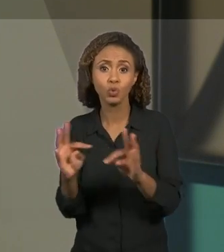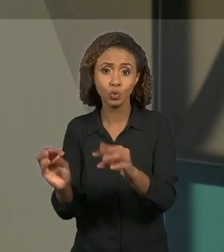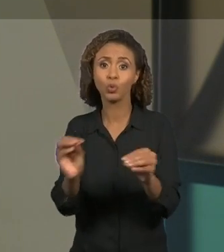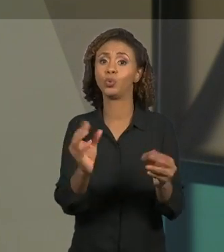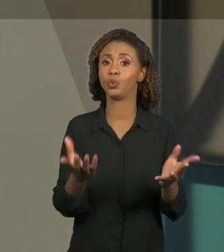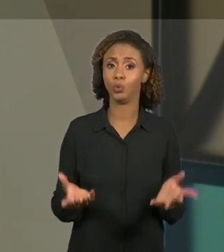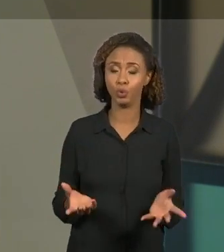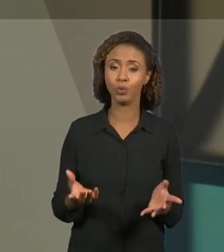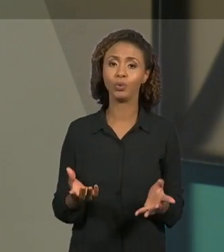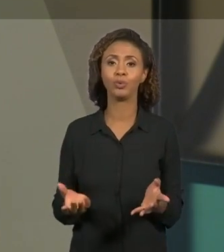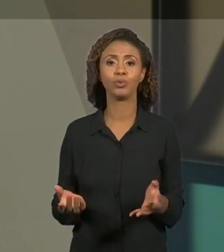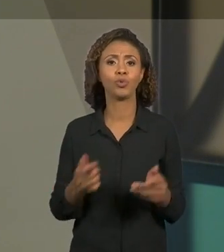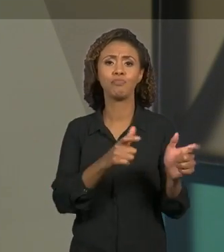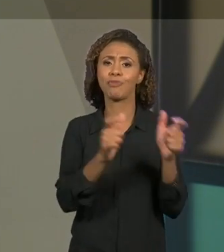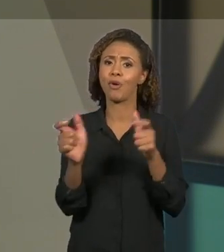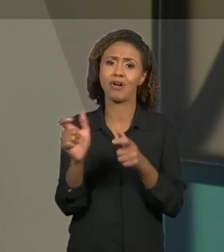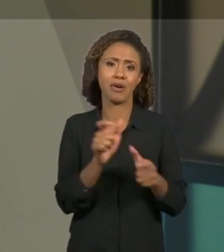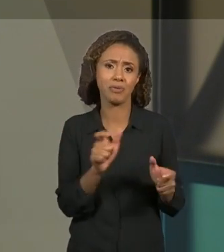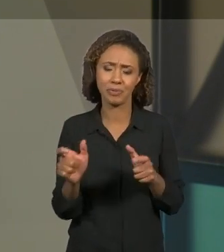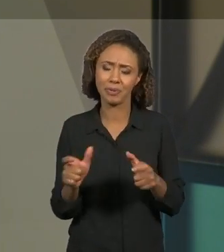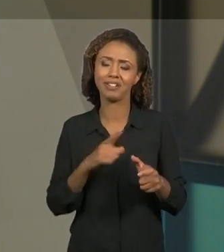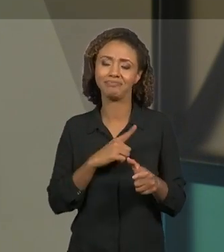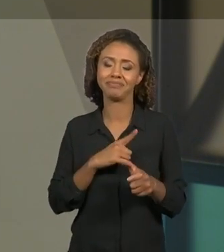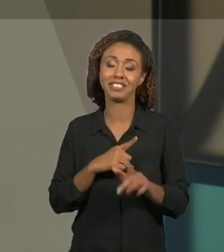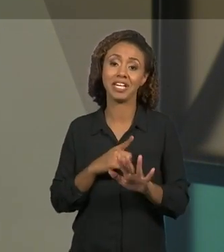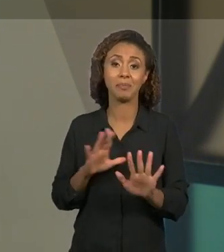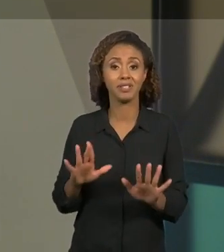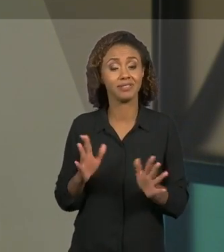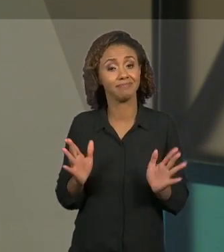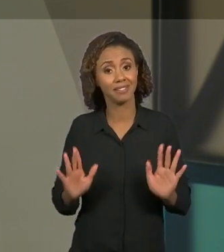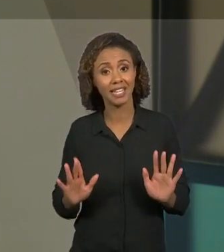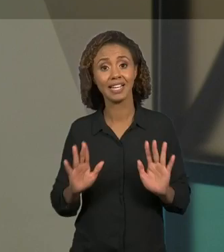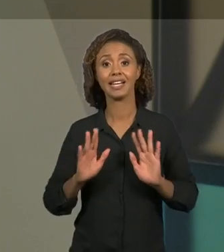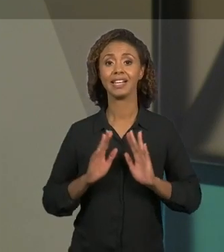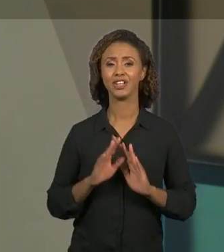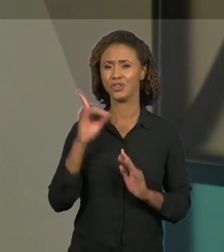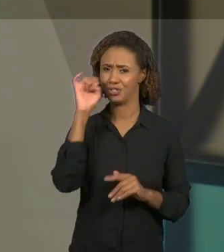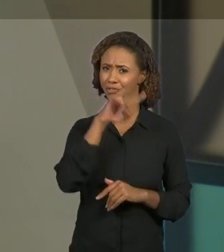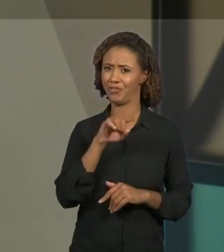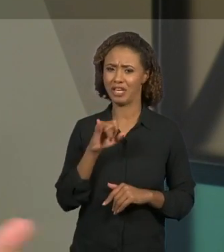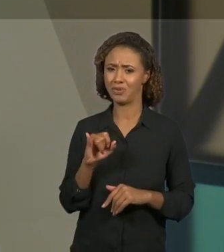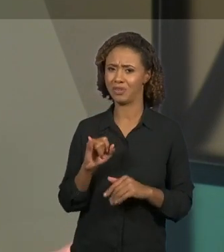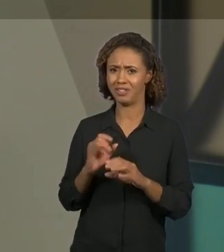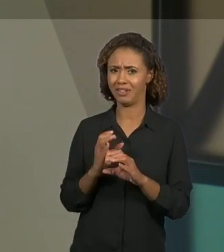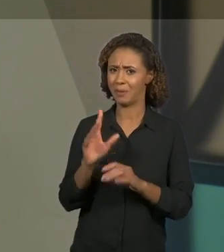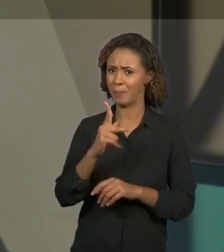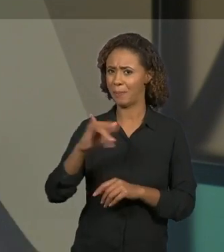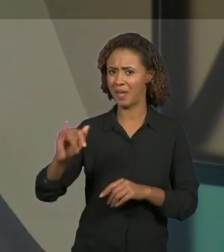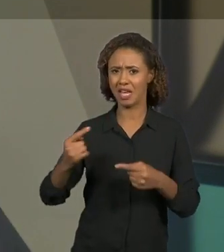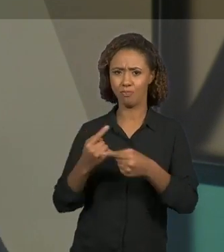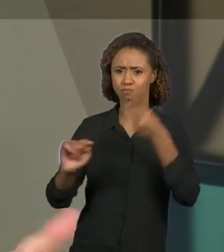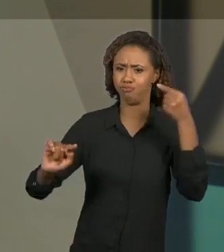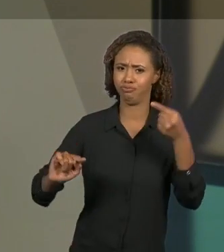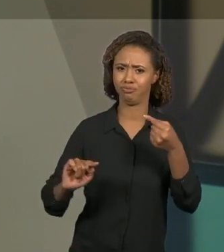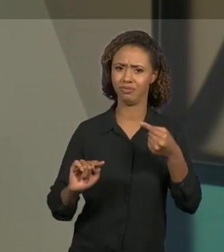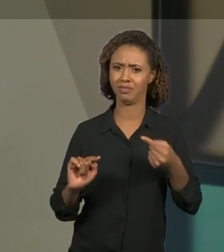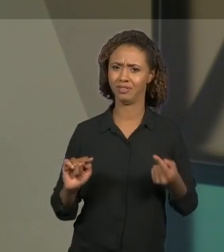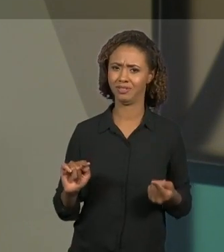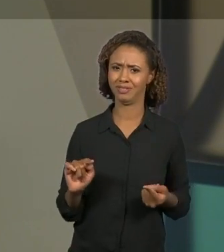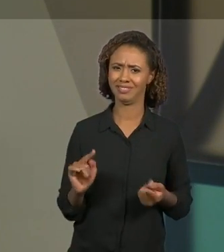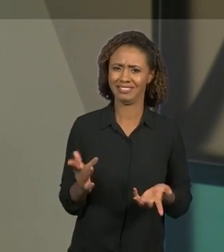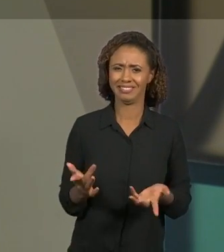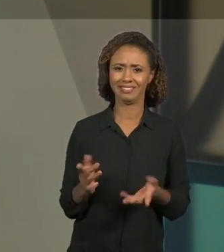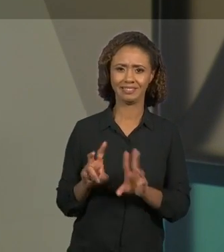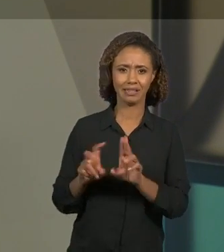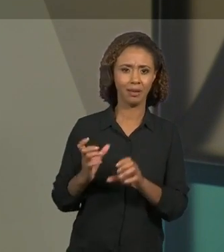lugar onde você está então acho difícil mas a minha opinião que seu projeto é gravador não tiver relação foi distante do